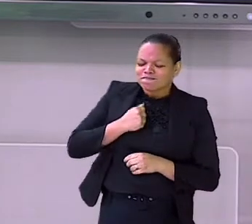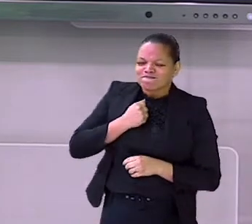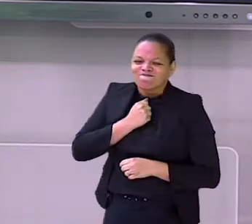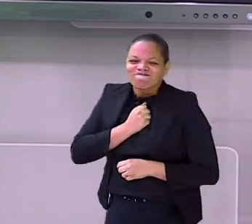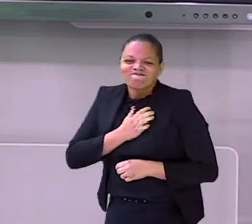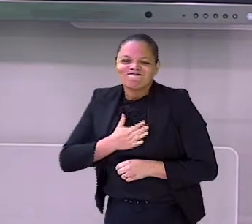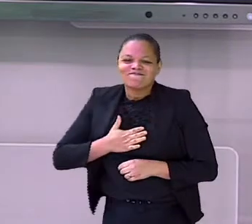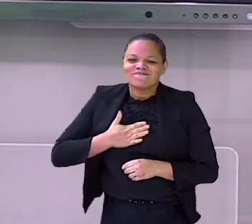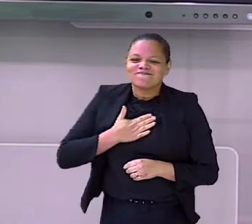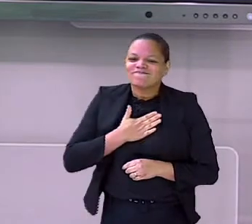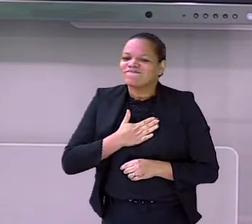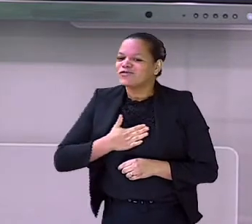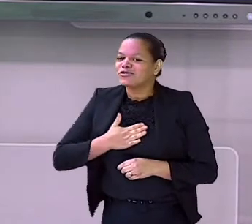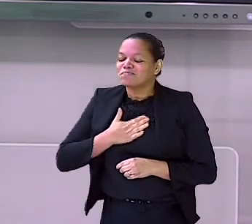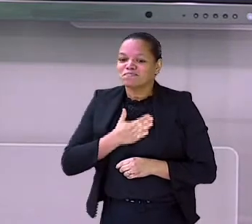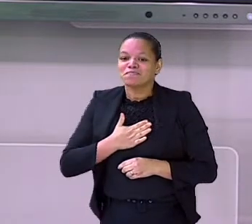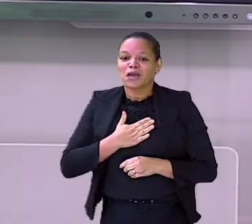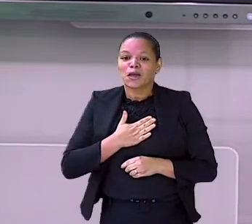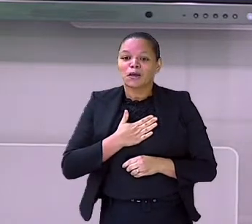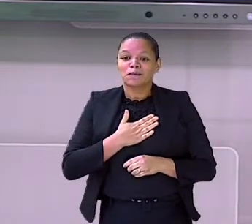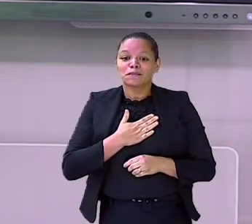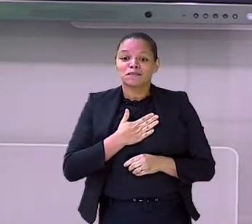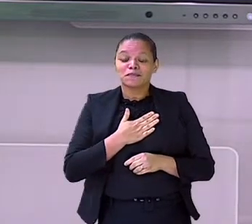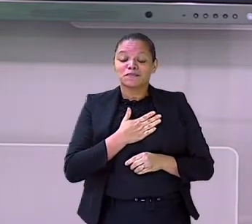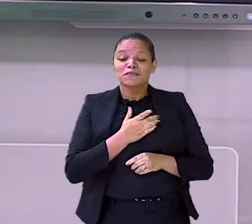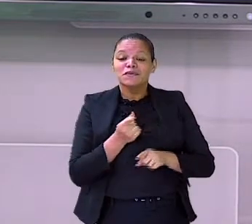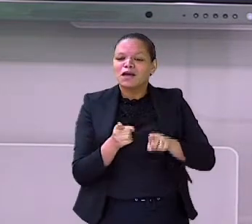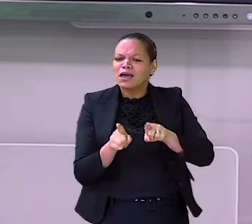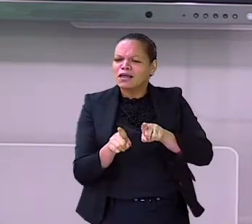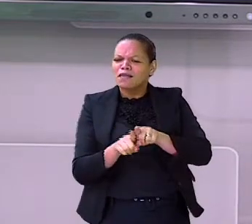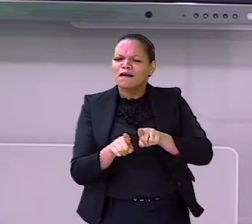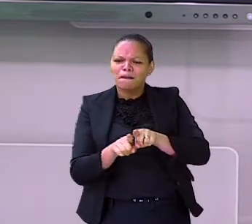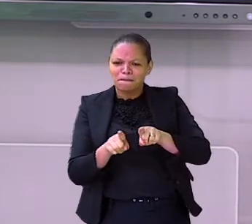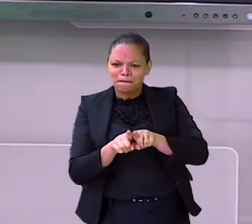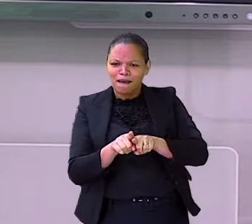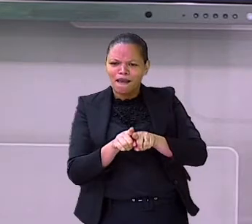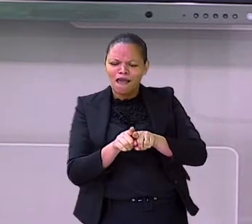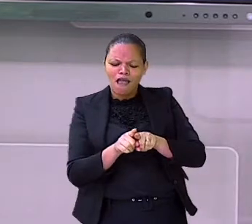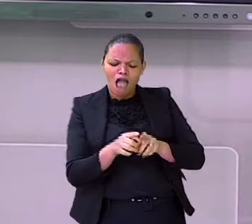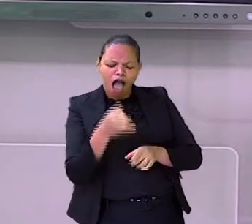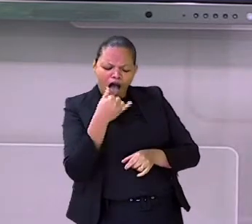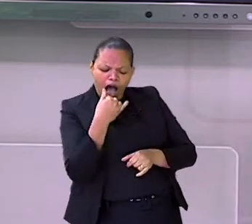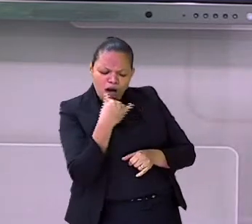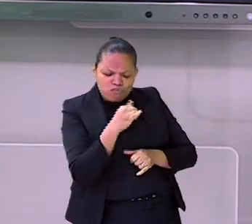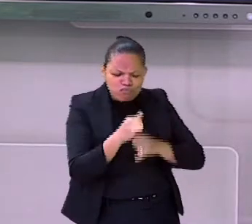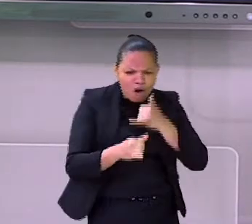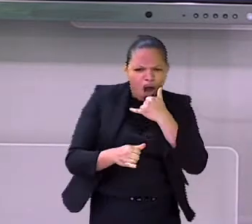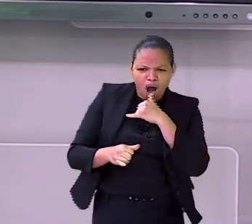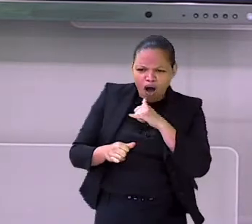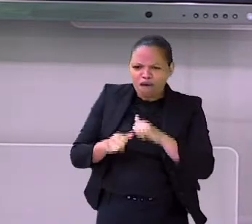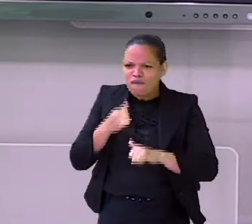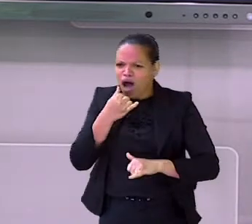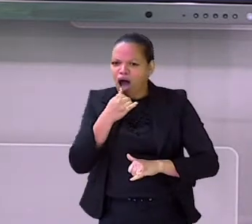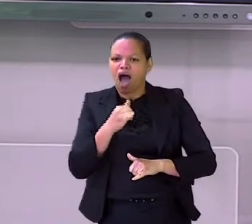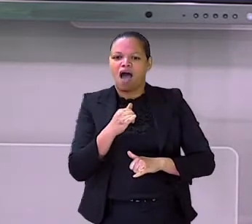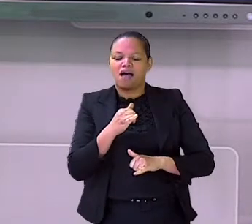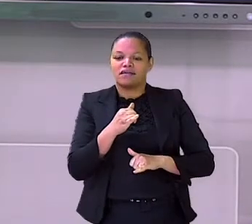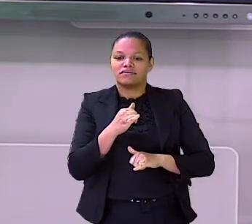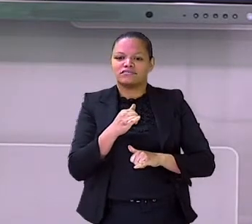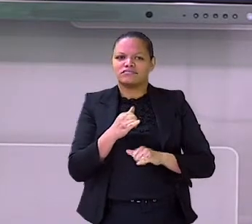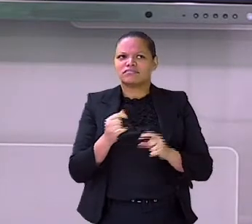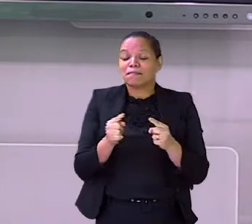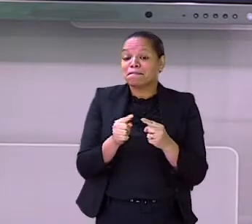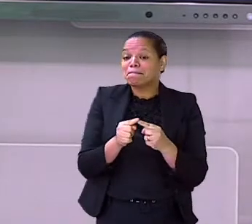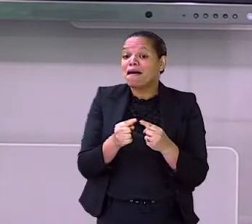isso diferencia a fábula dos outros gêneros textuais. Mas será que é só isso? Não,